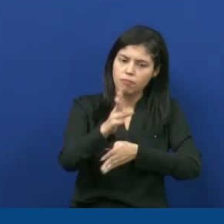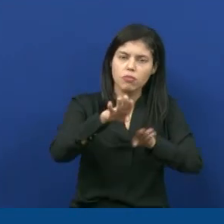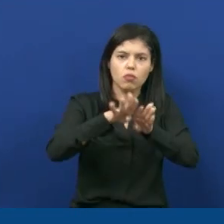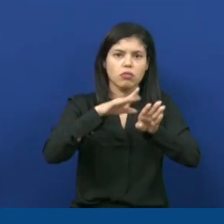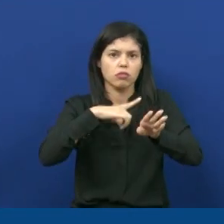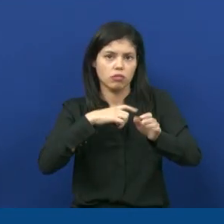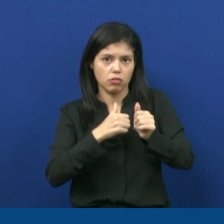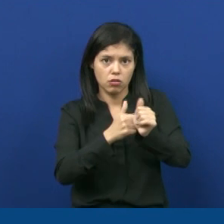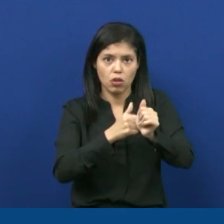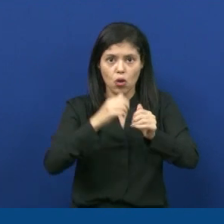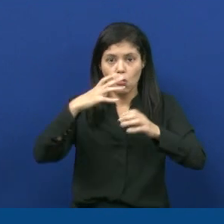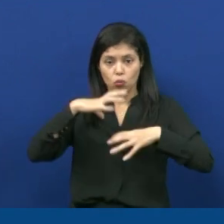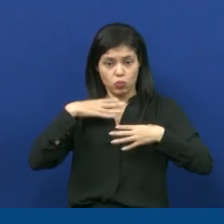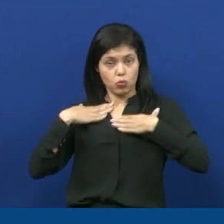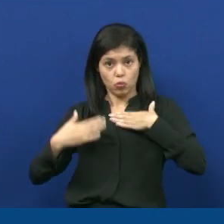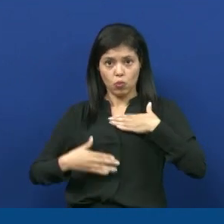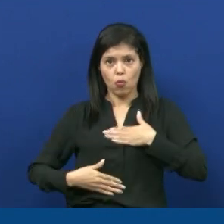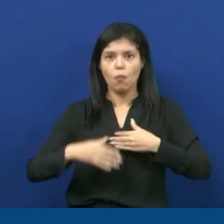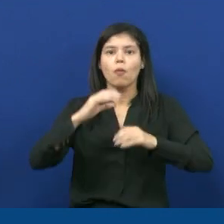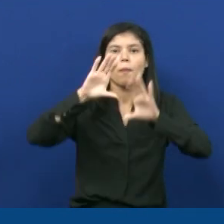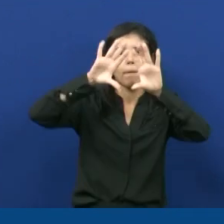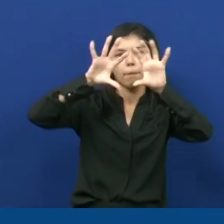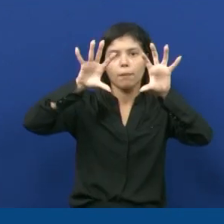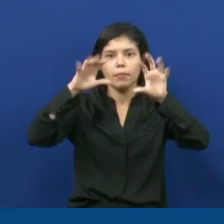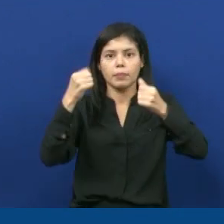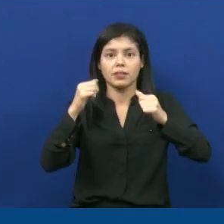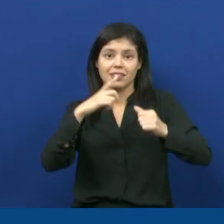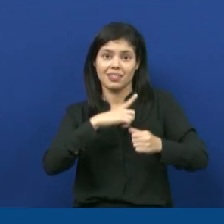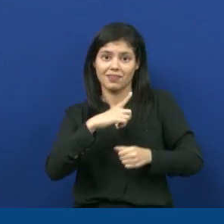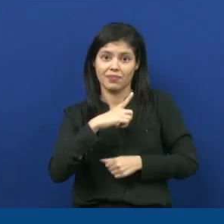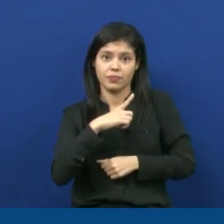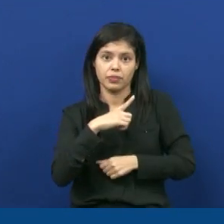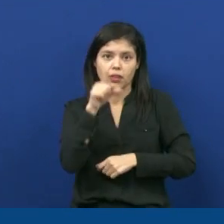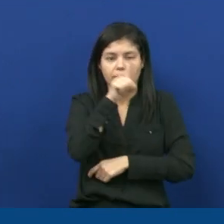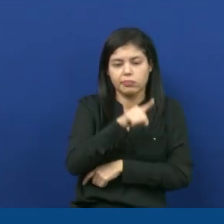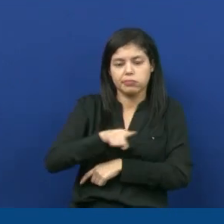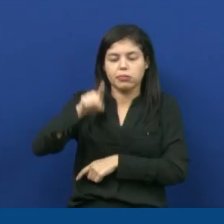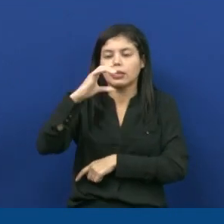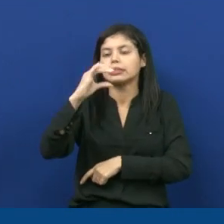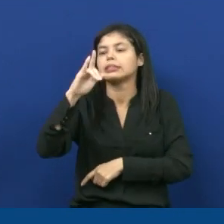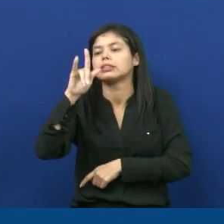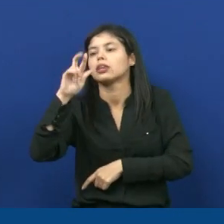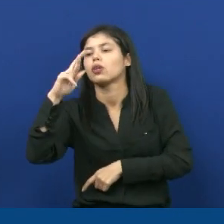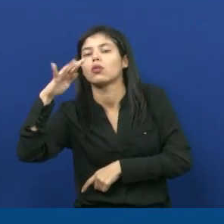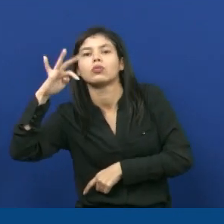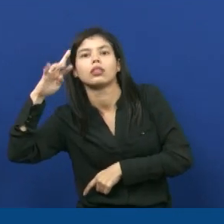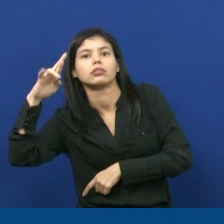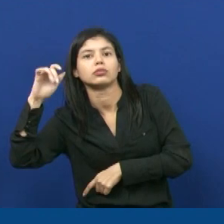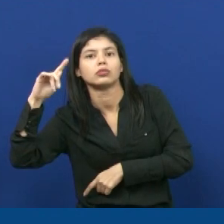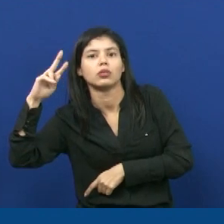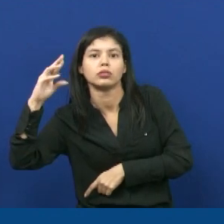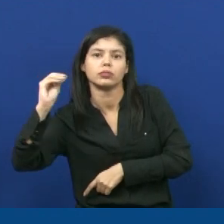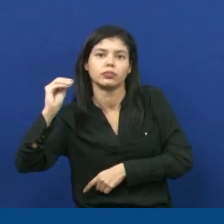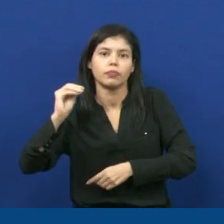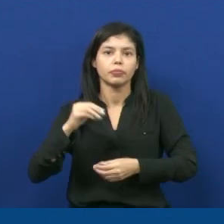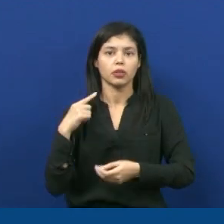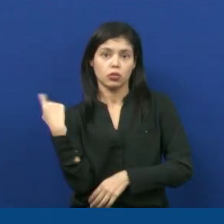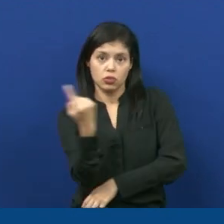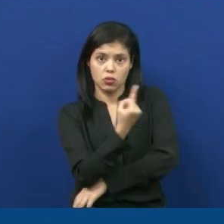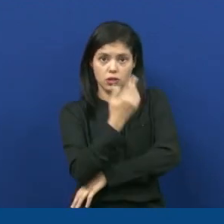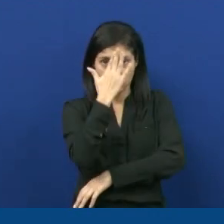corpo humano, ele depende muito do nosso sistema circulatório. Vocês sabem que nós